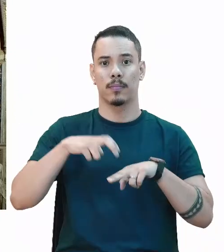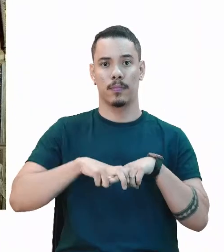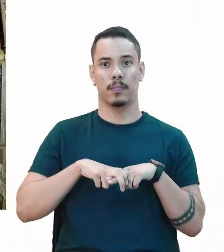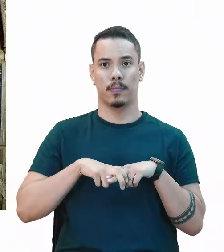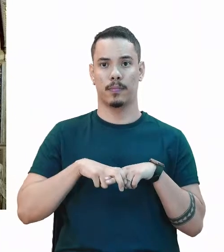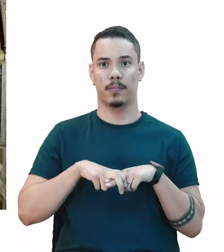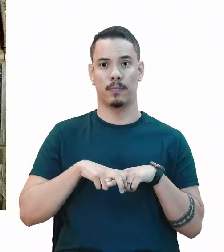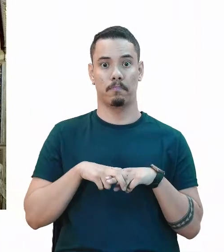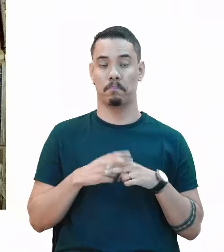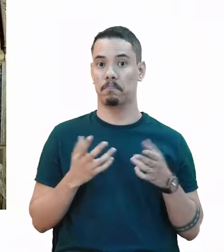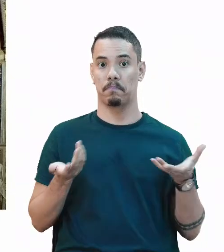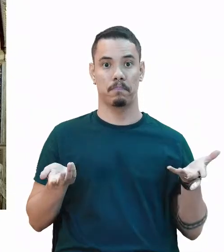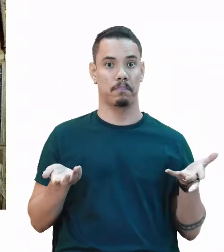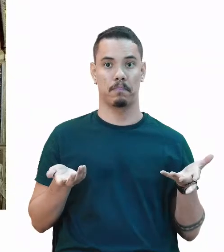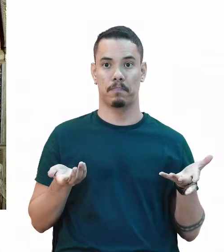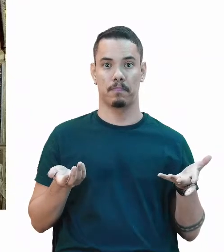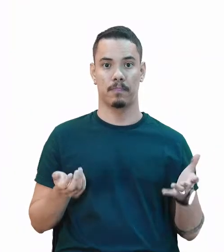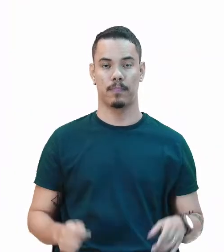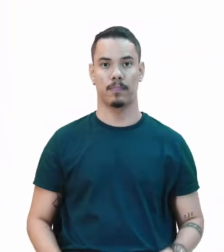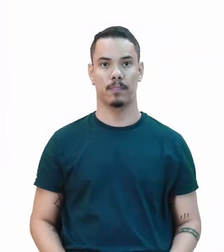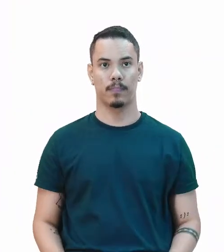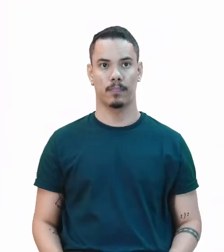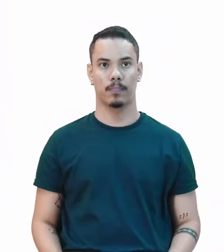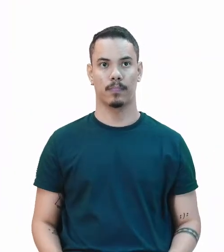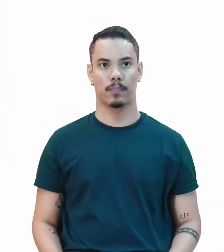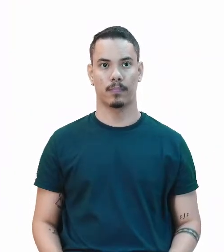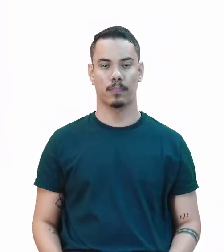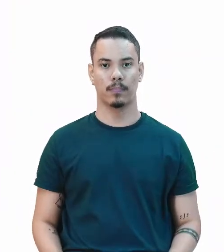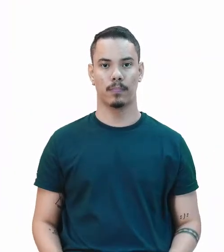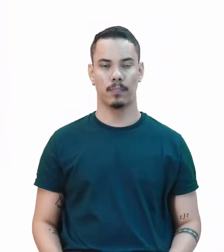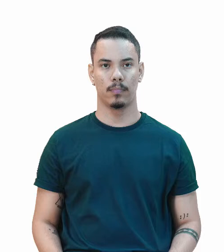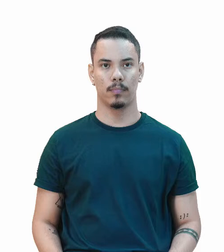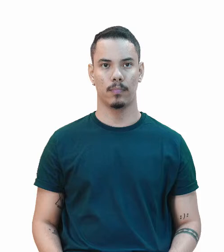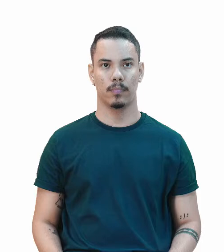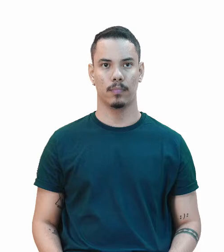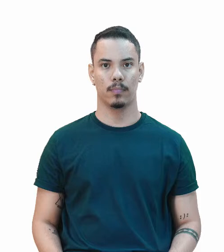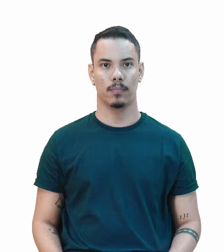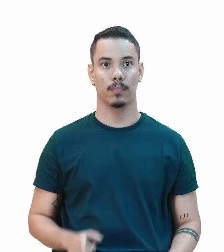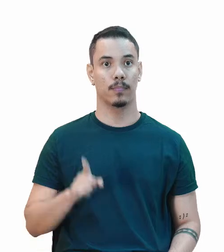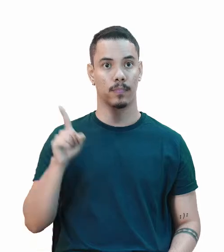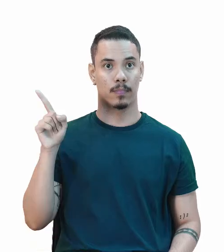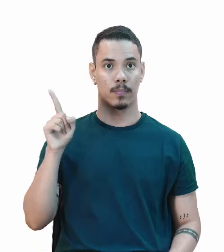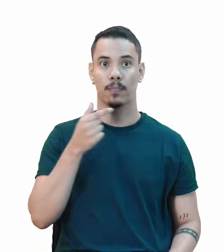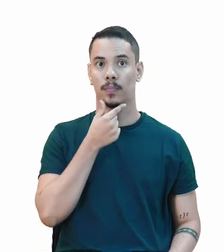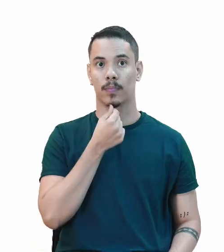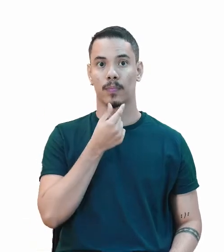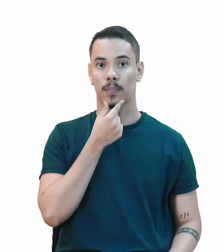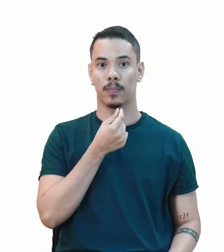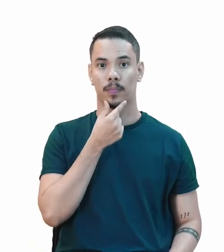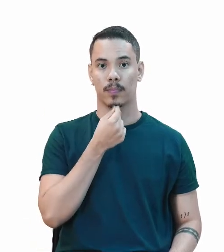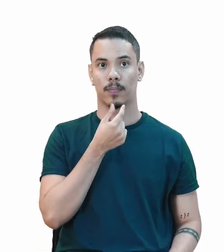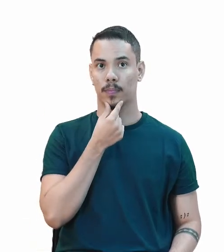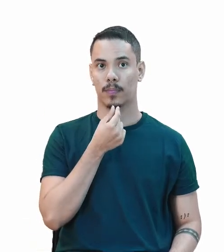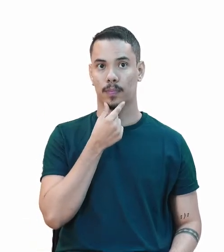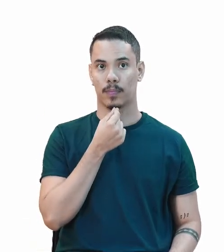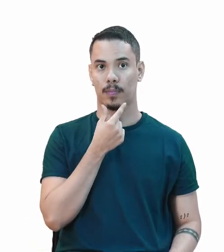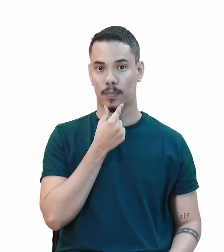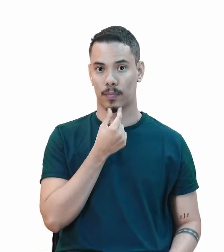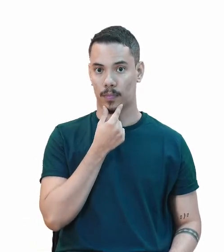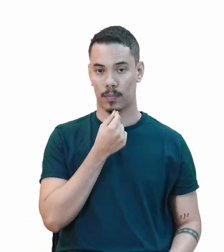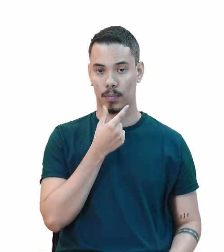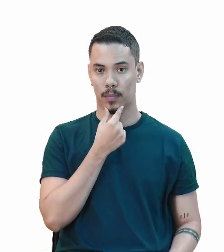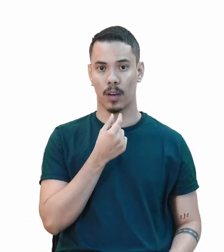da calçada? Vamos ver quem ele é? Esse carinha aqui, ó, como a gente acabou de